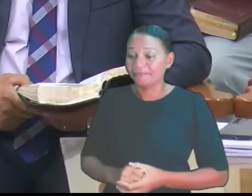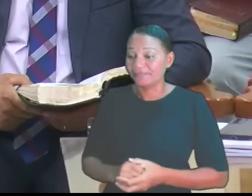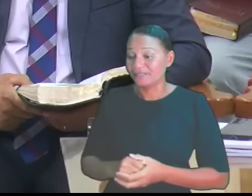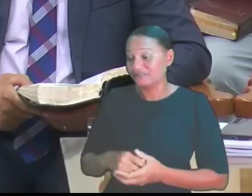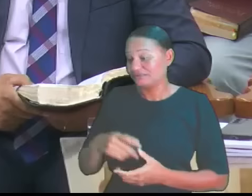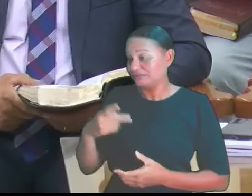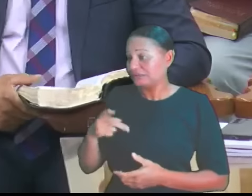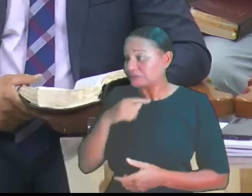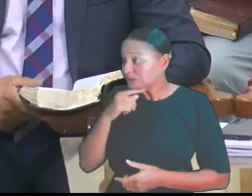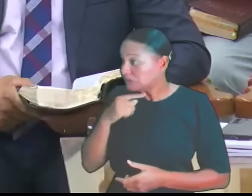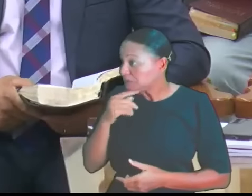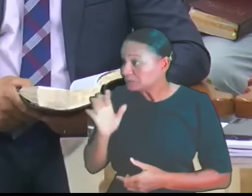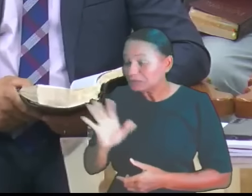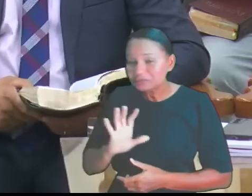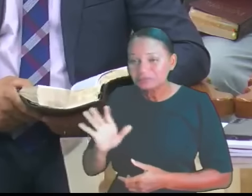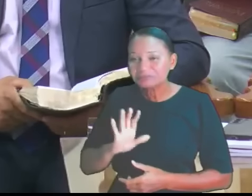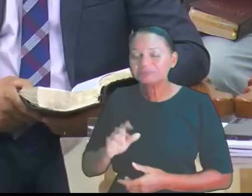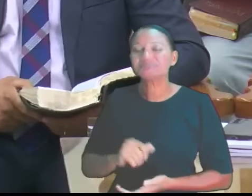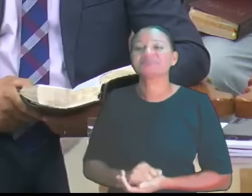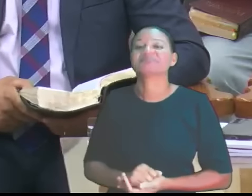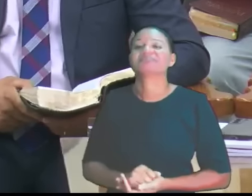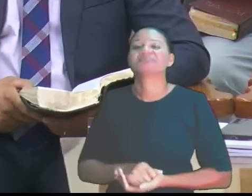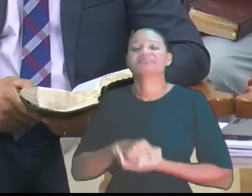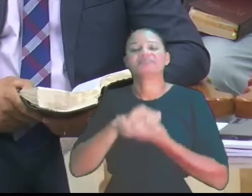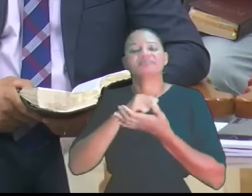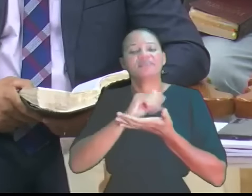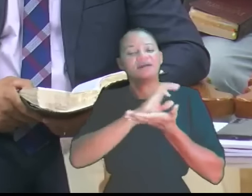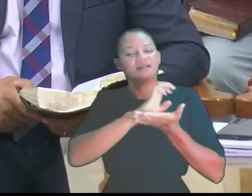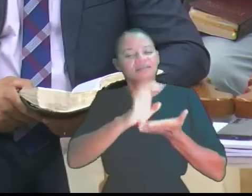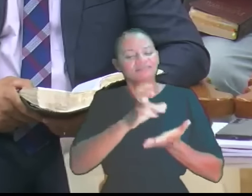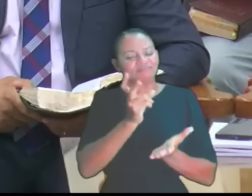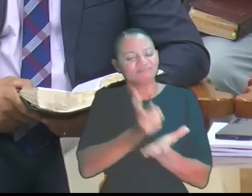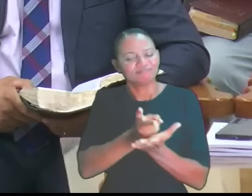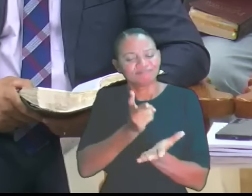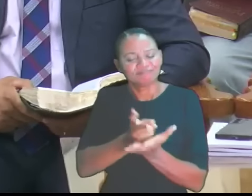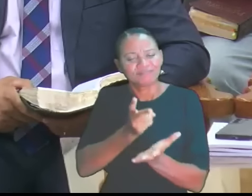vem. Elias segue sendo fiel.